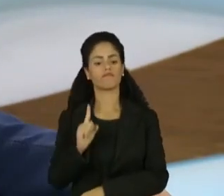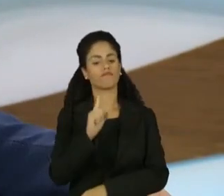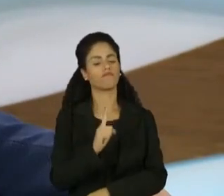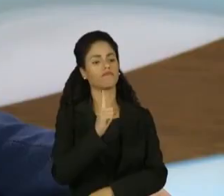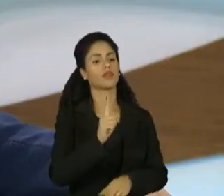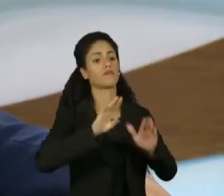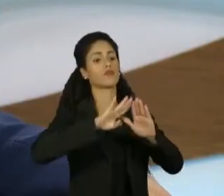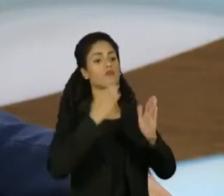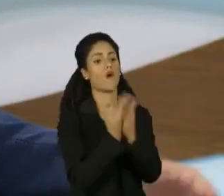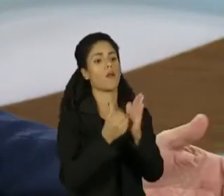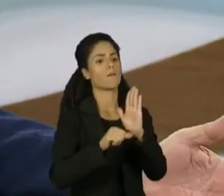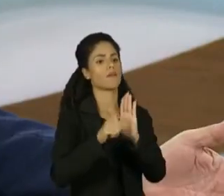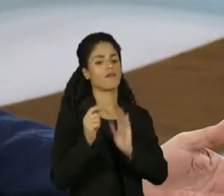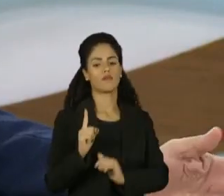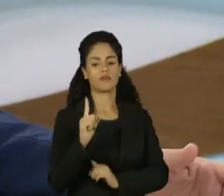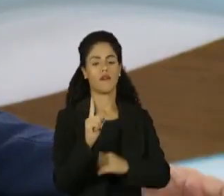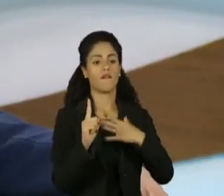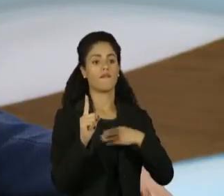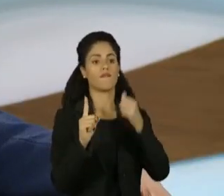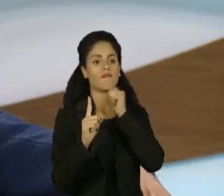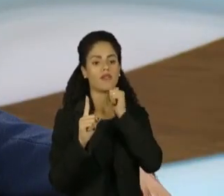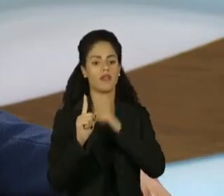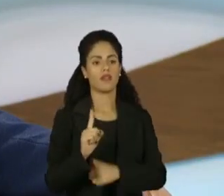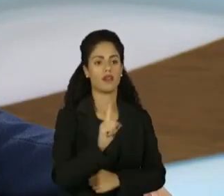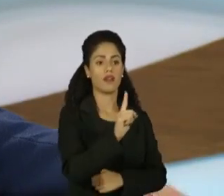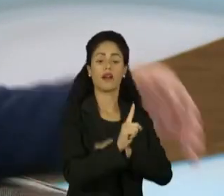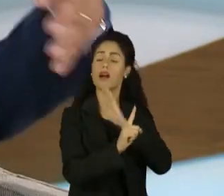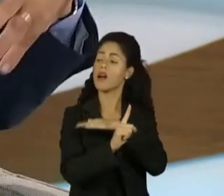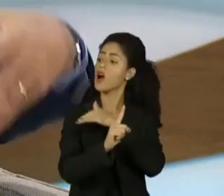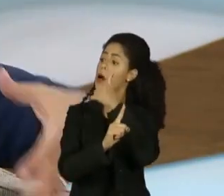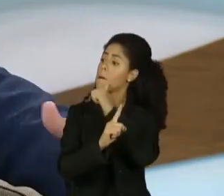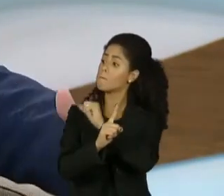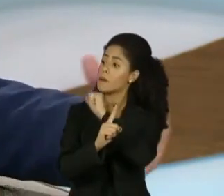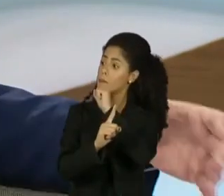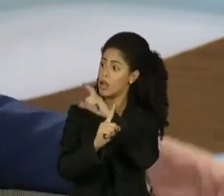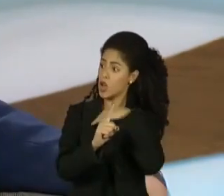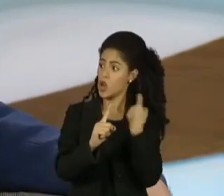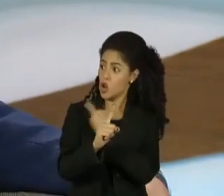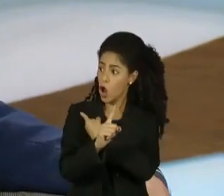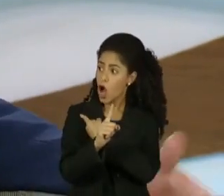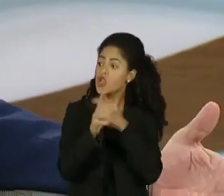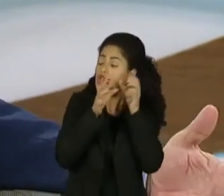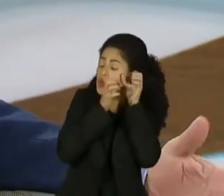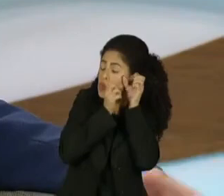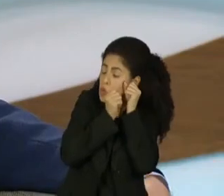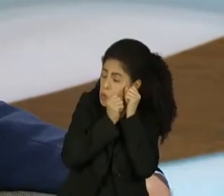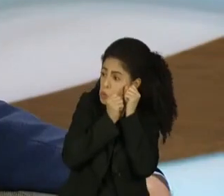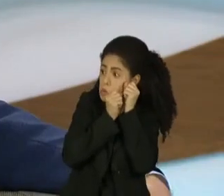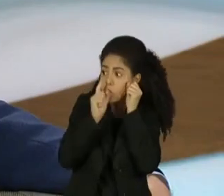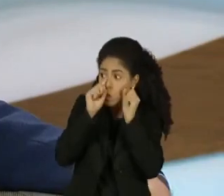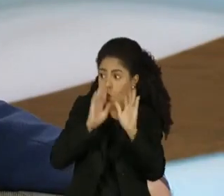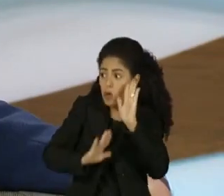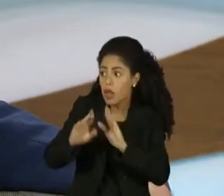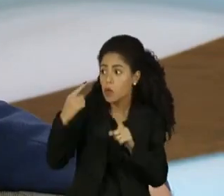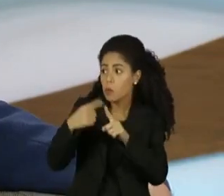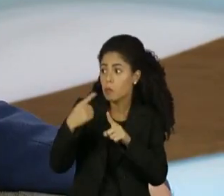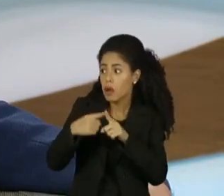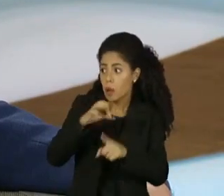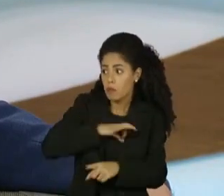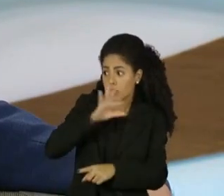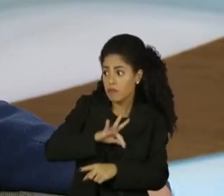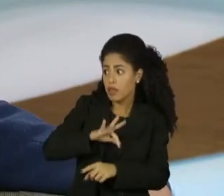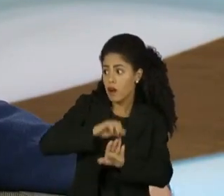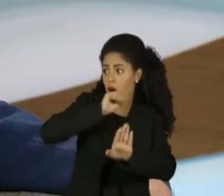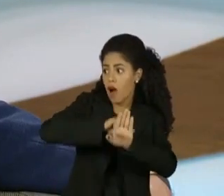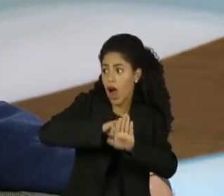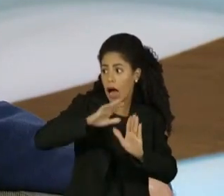vez a minha esposa? Mamãe, a partir de agora a gente vai ter que dormir composto, porque a Polícia Federal pode chegar a qualquer momento na nossa